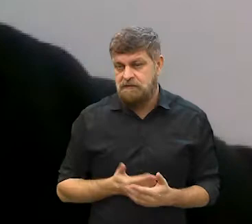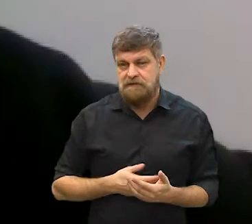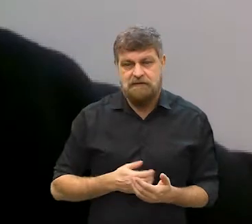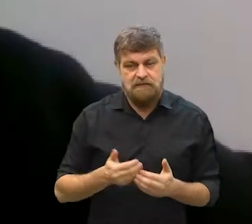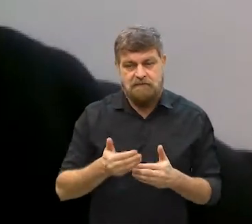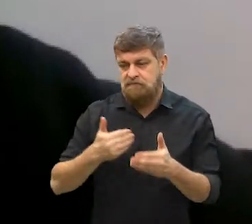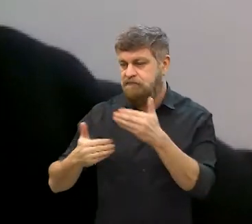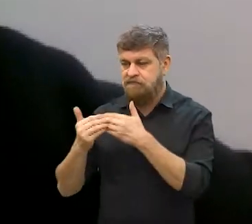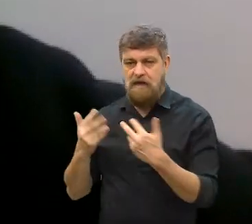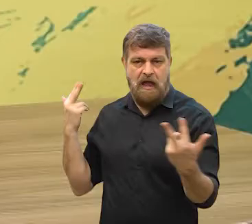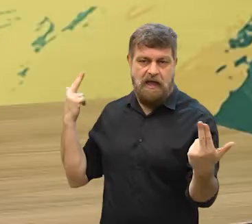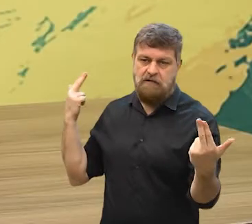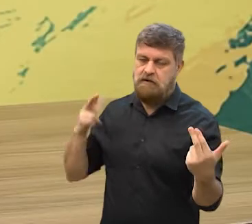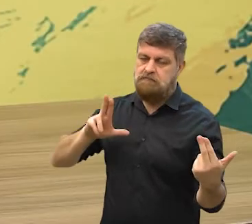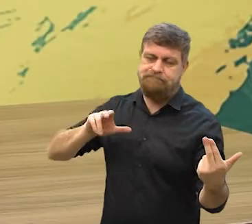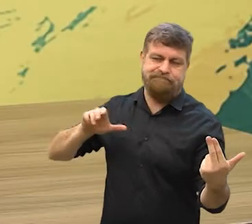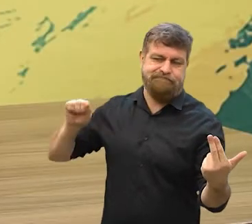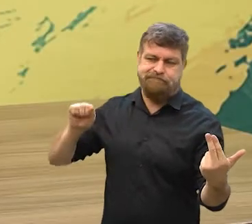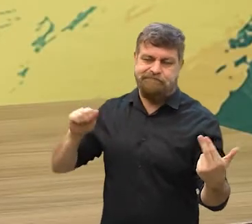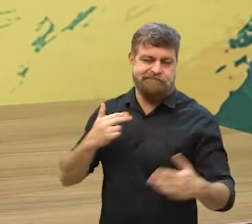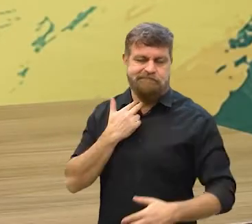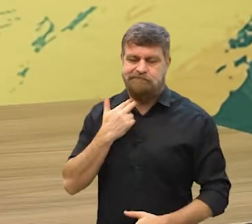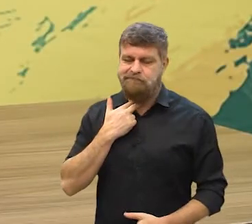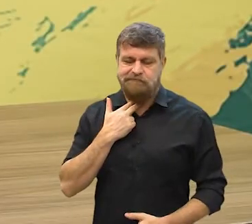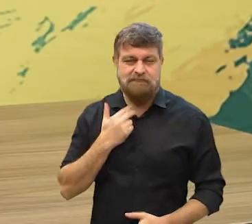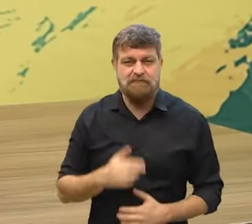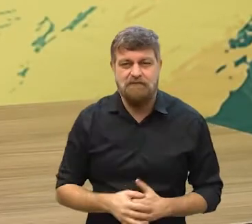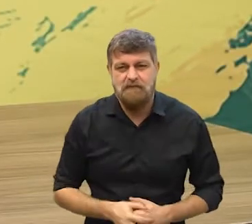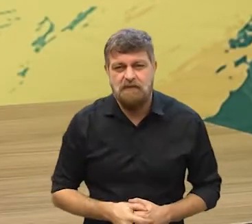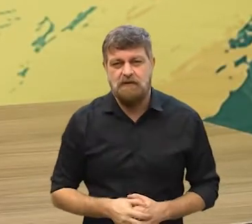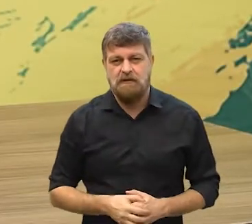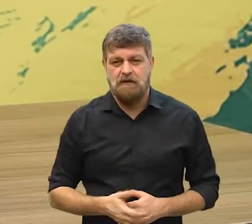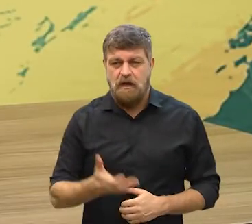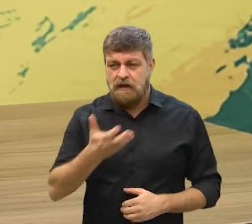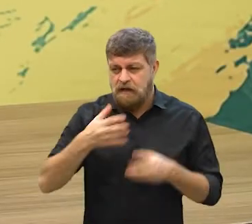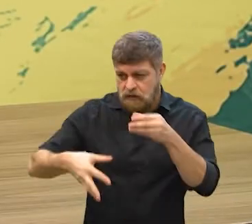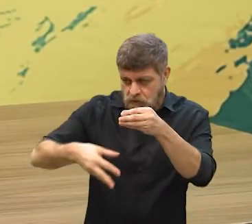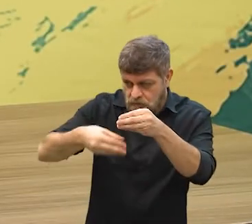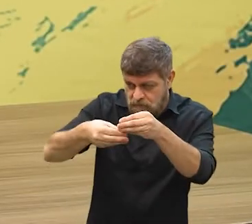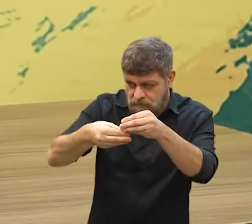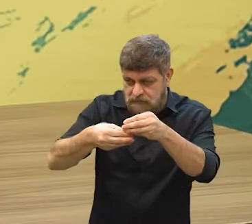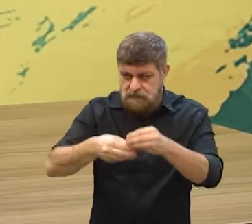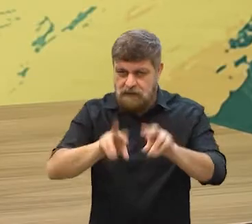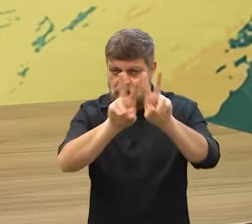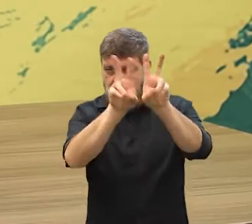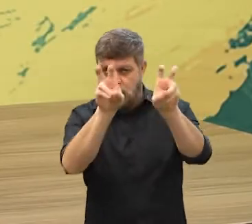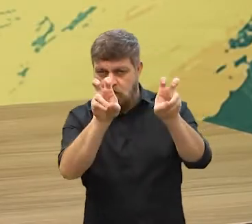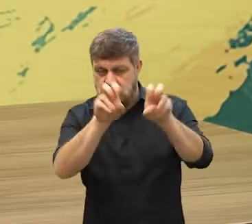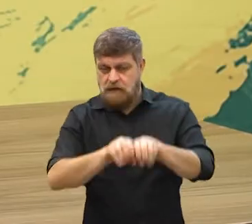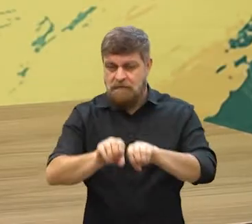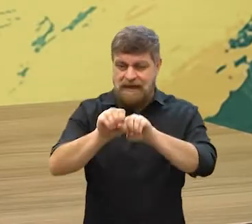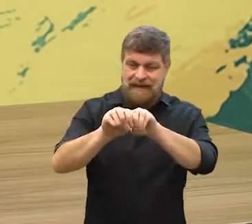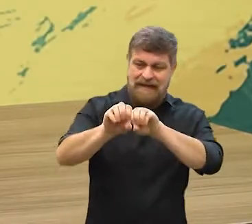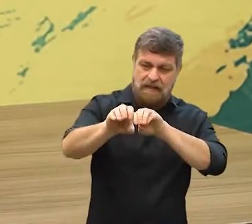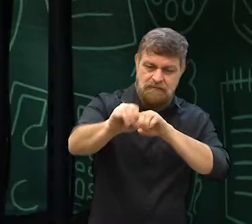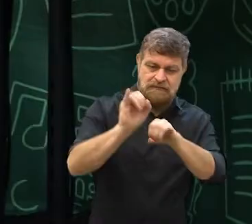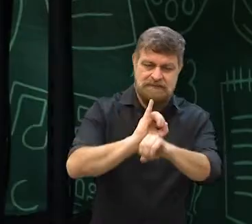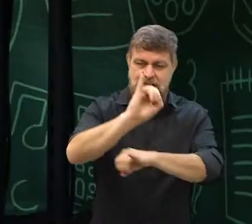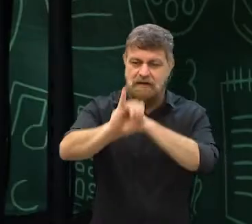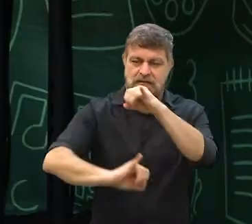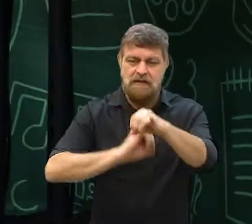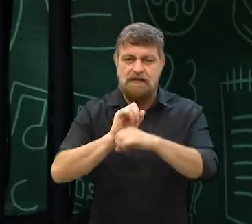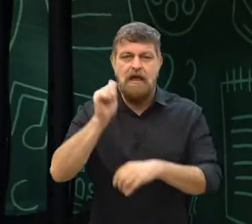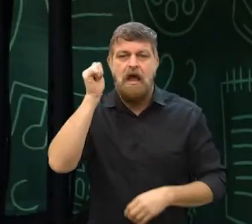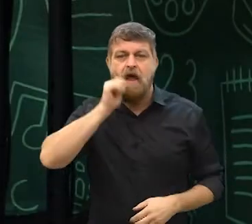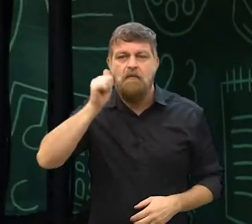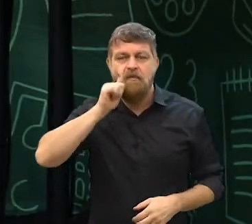viu, André? Perfeito, perfeito, professor. Mais alguma coisa que o senhor queira colocar relacionado ao tema, educação online, mulheres